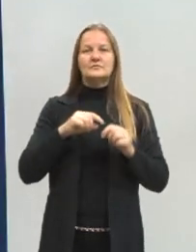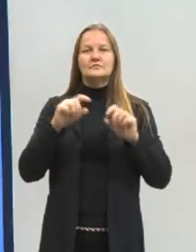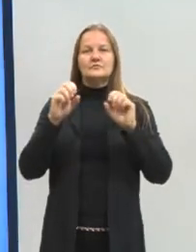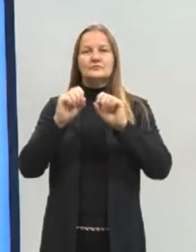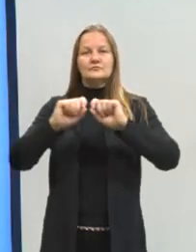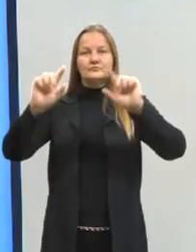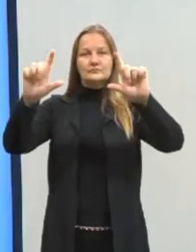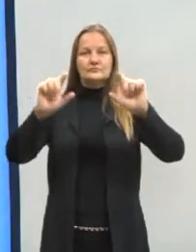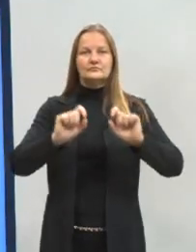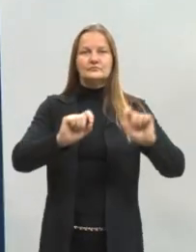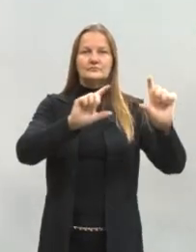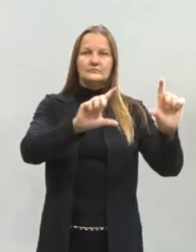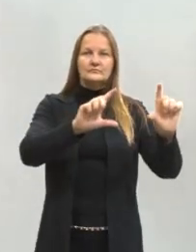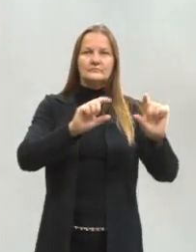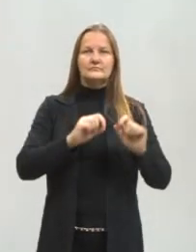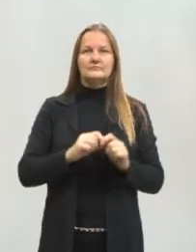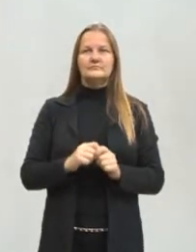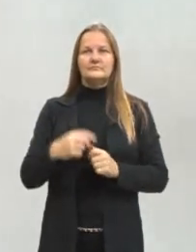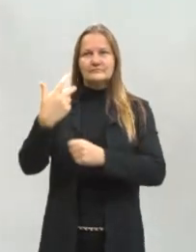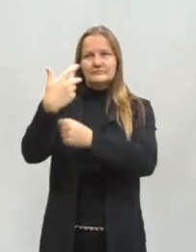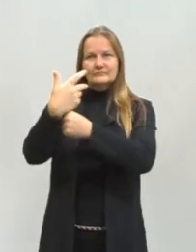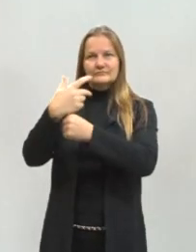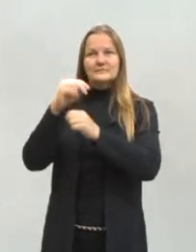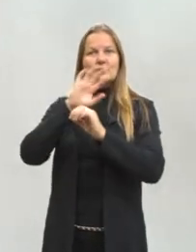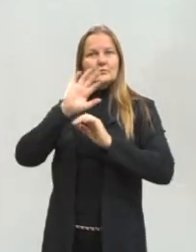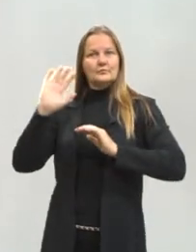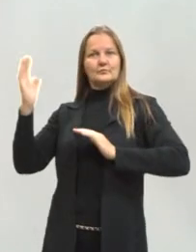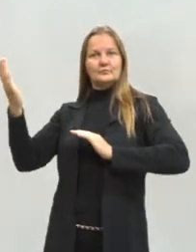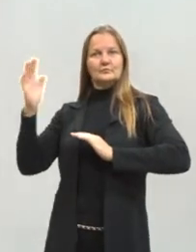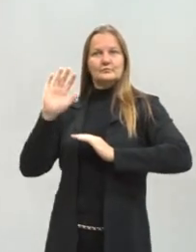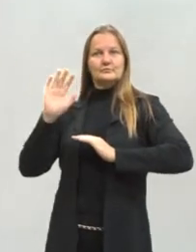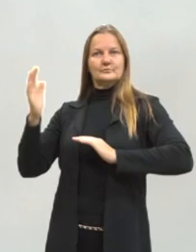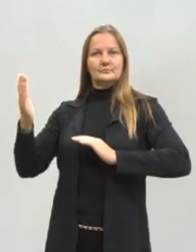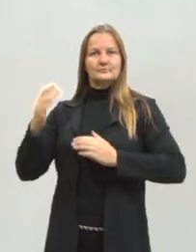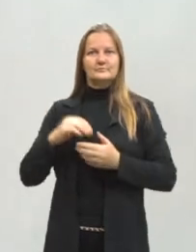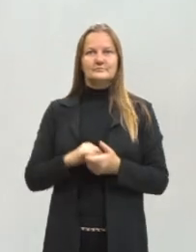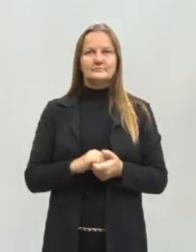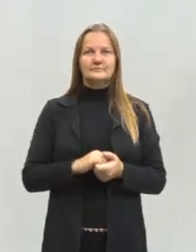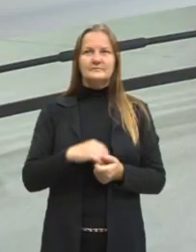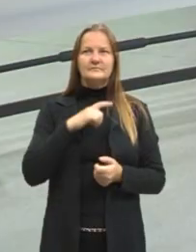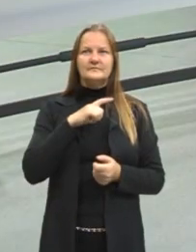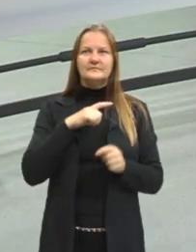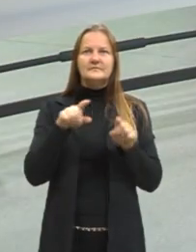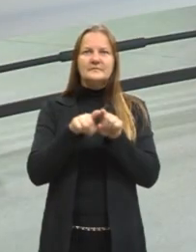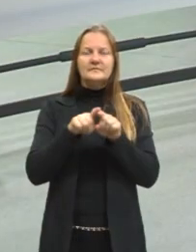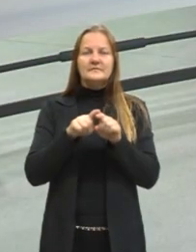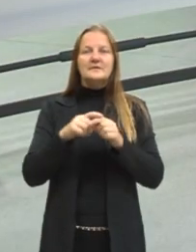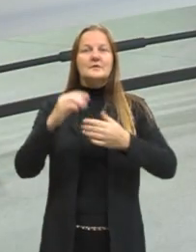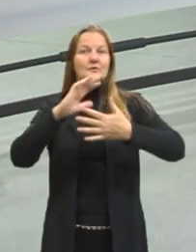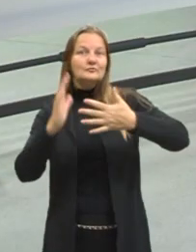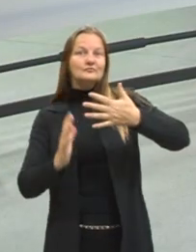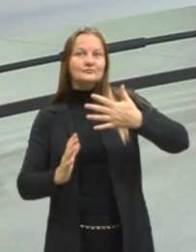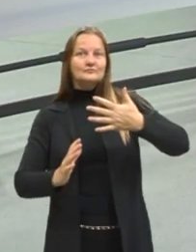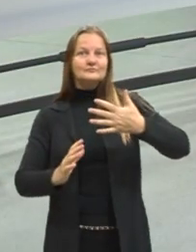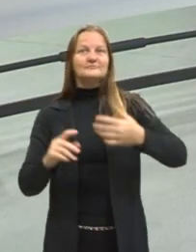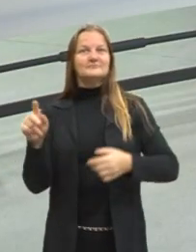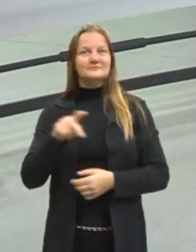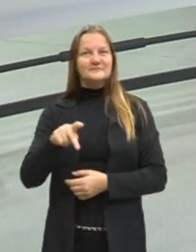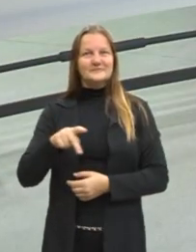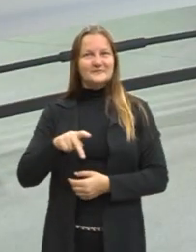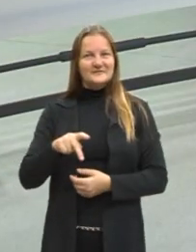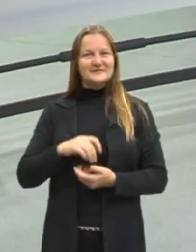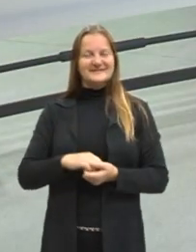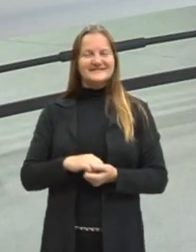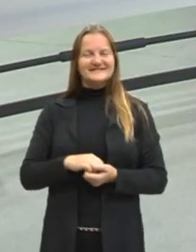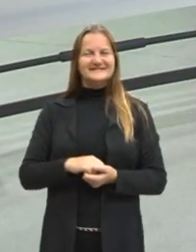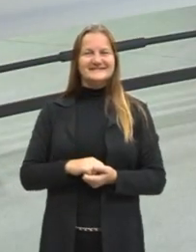monitores um painel Branco Comprido temos também as nossas intérpretes professoras